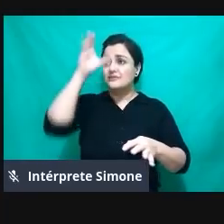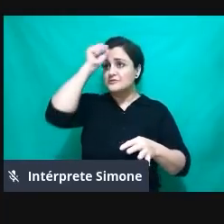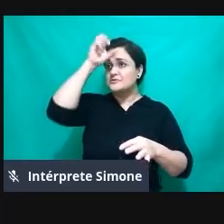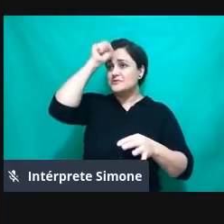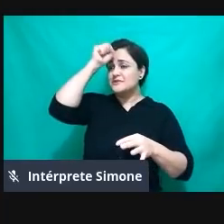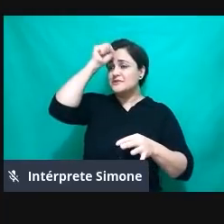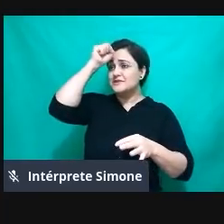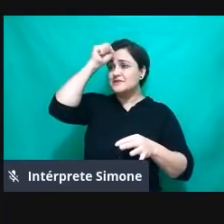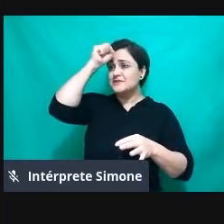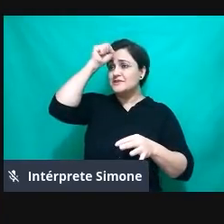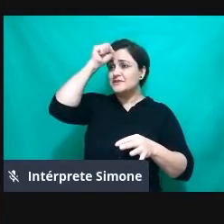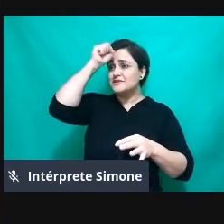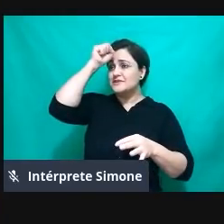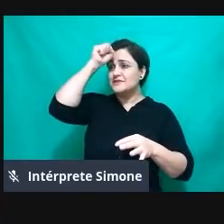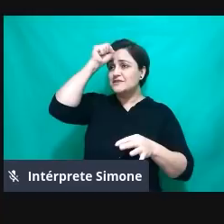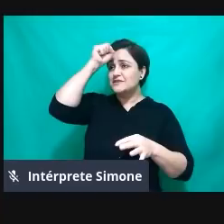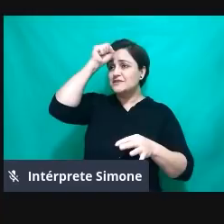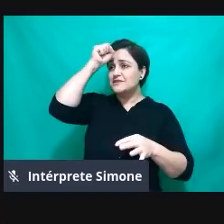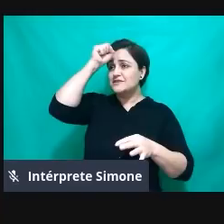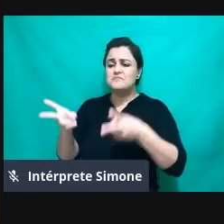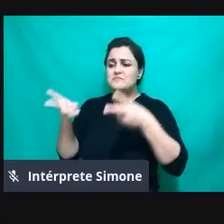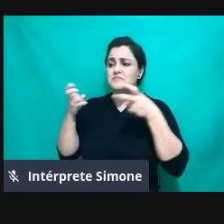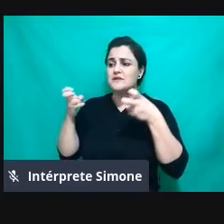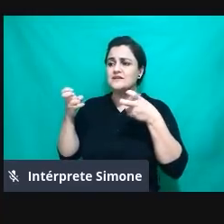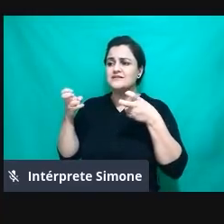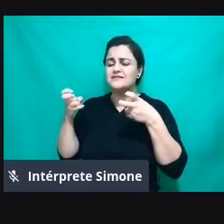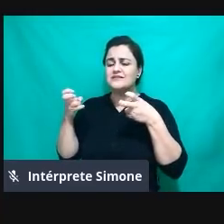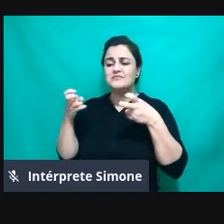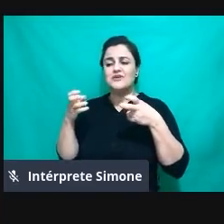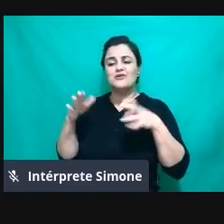nosso referencial não estava, né?